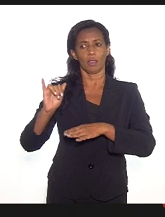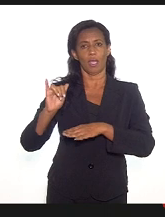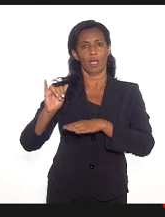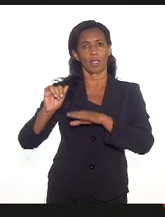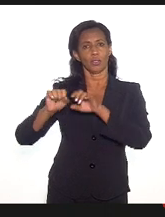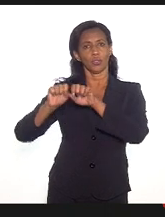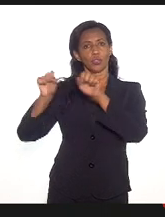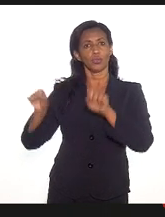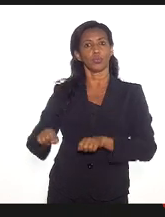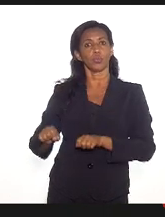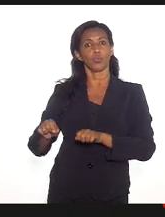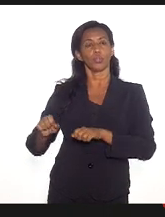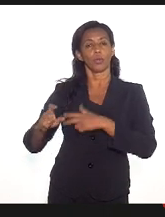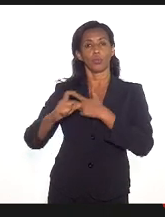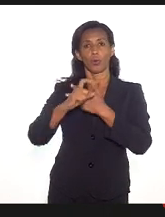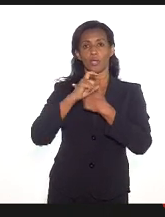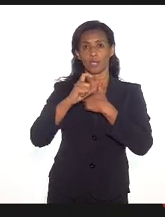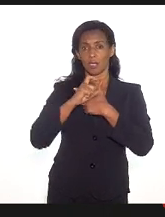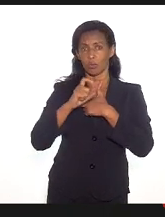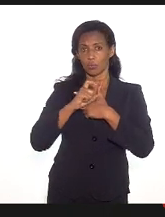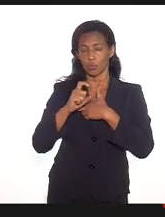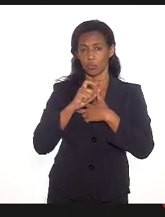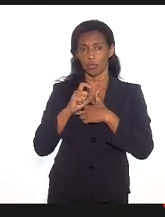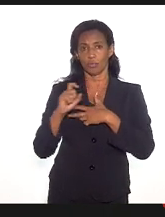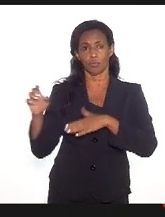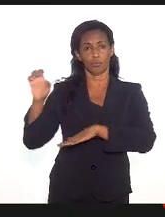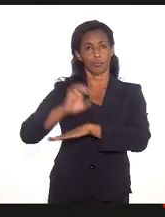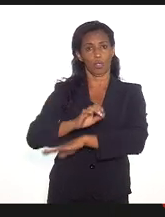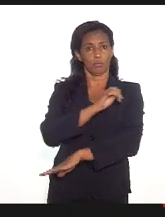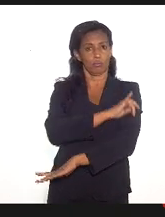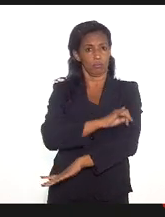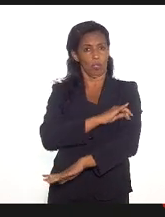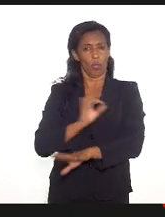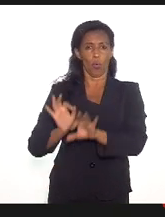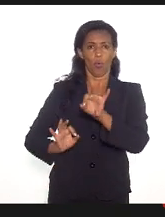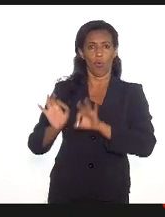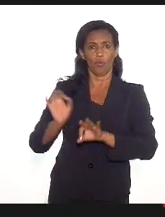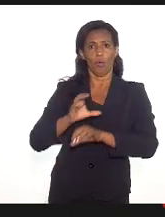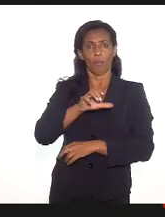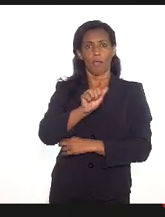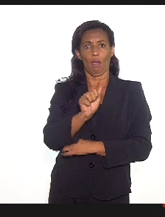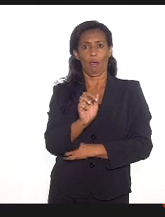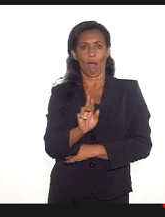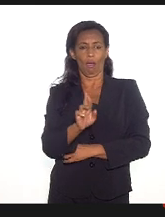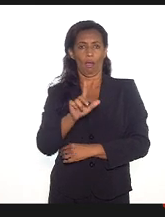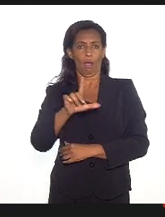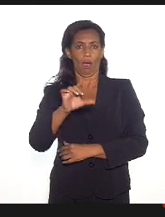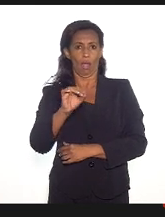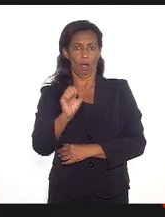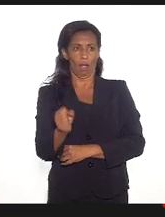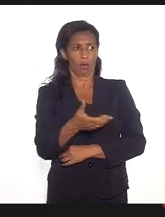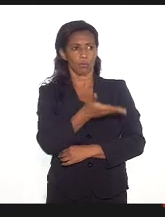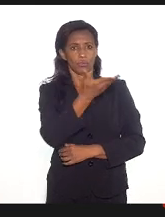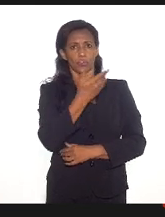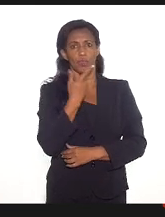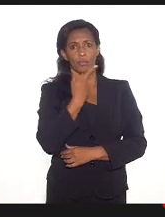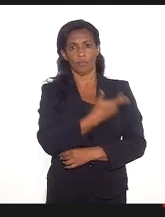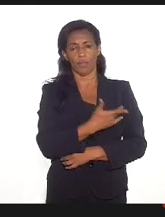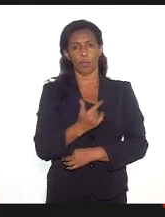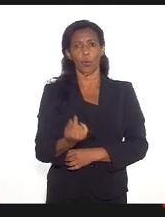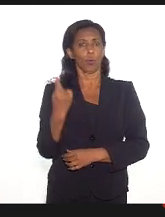do Executivo do Estado do Rio de Janeiro, conforme o doutor Carlos Herani já adiantou, a figura